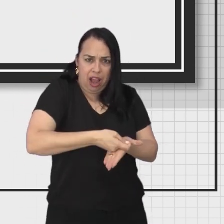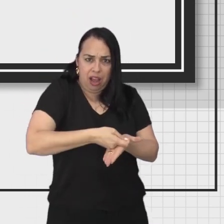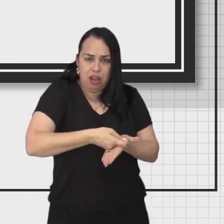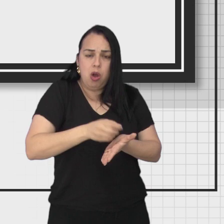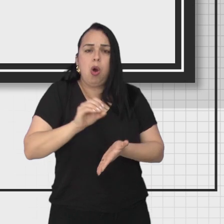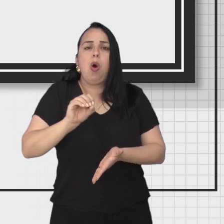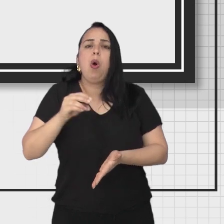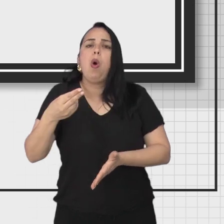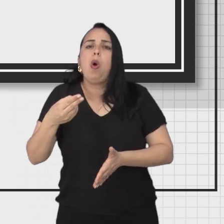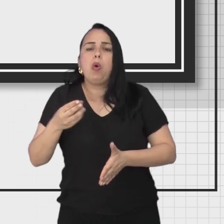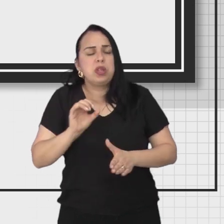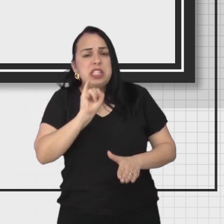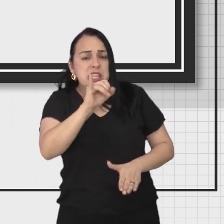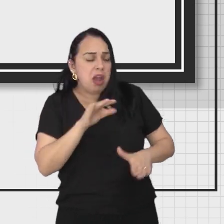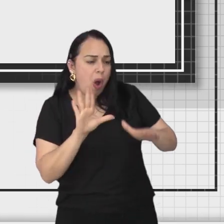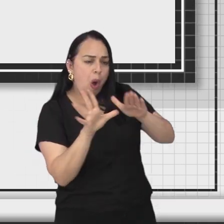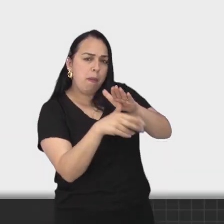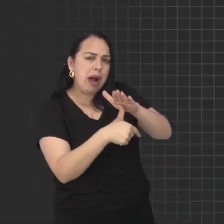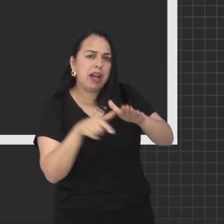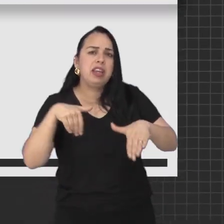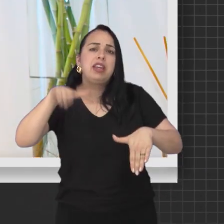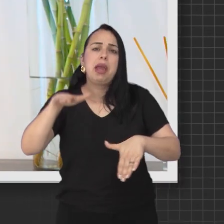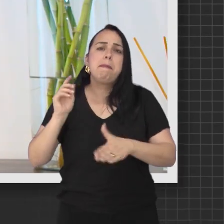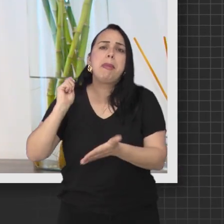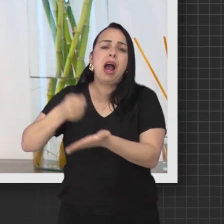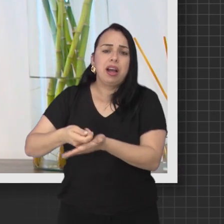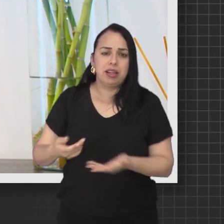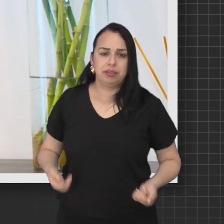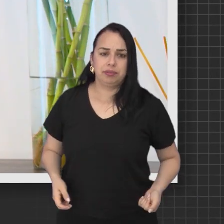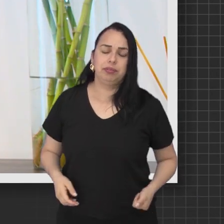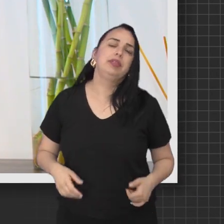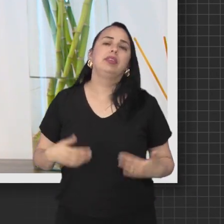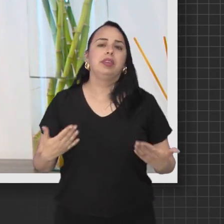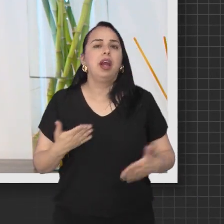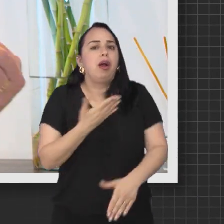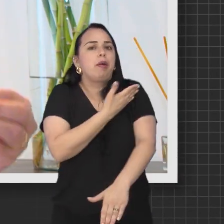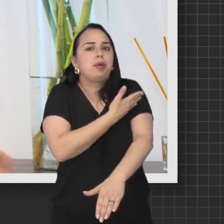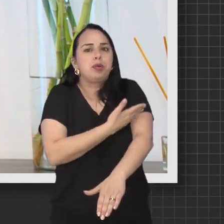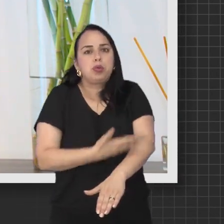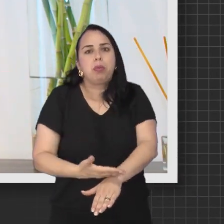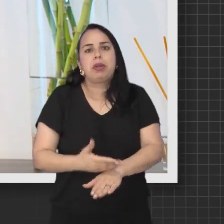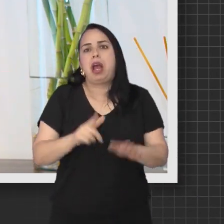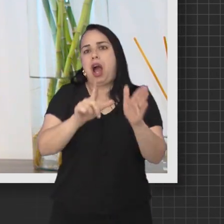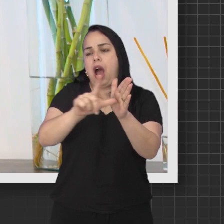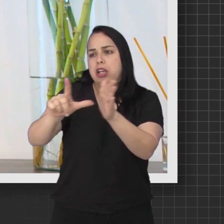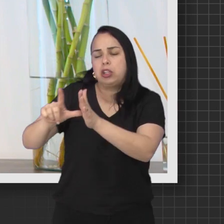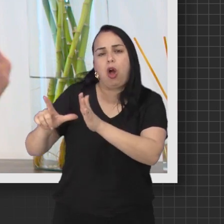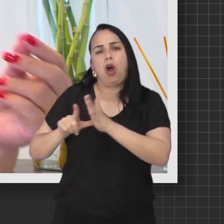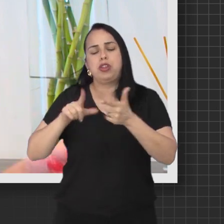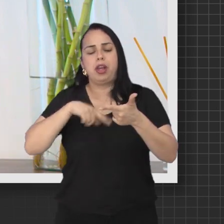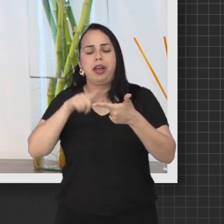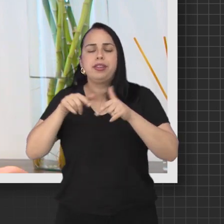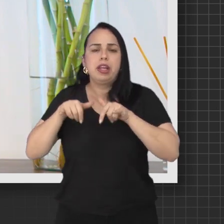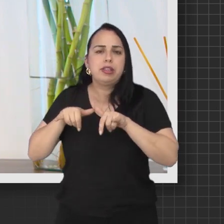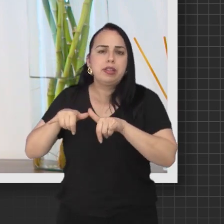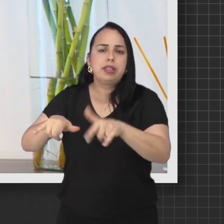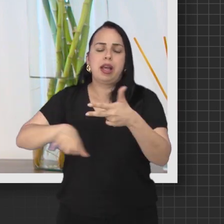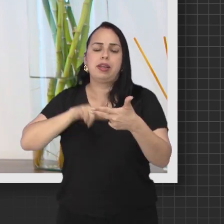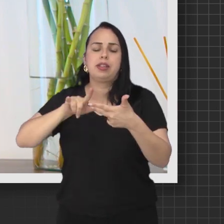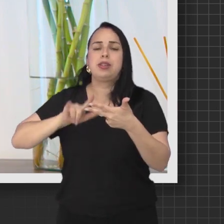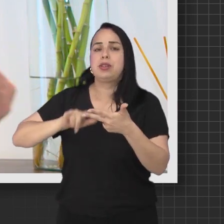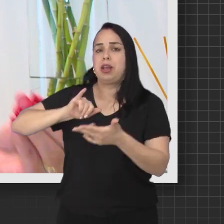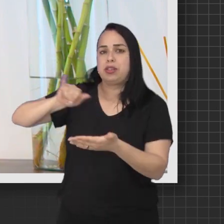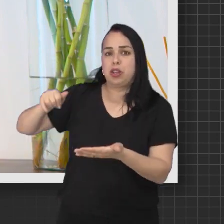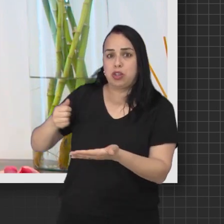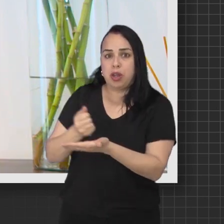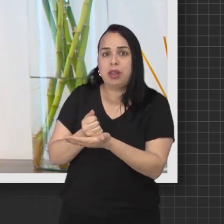roubo? Qual é o seu direito? É habitual que os comércios em geral, supermercados, farmácias,